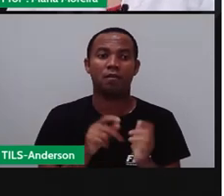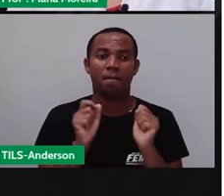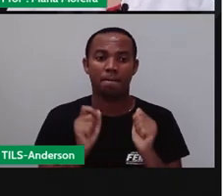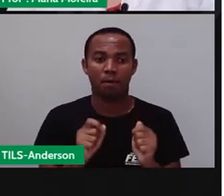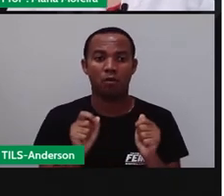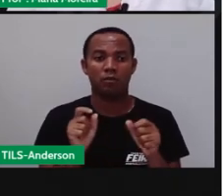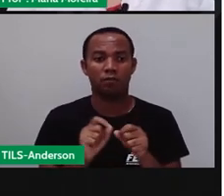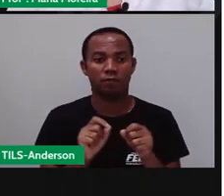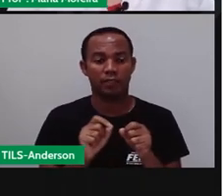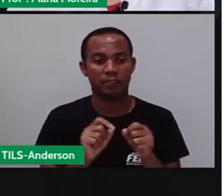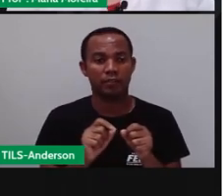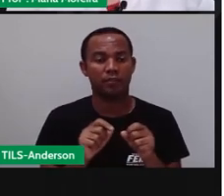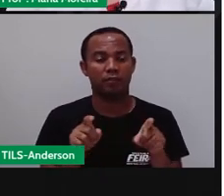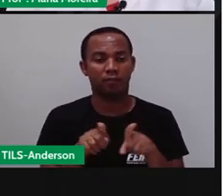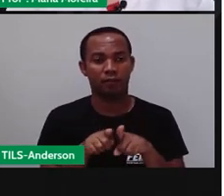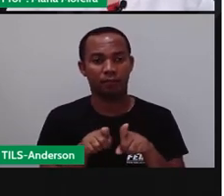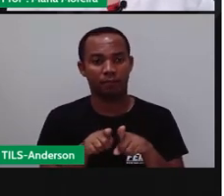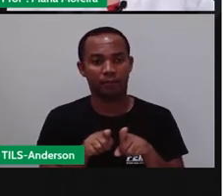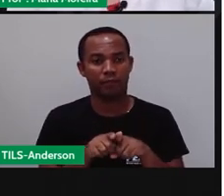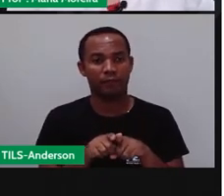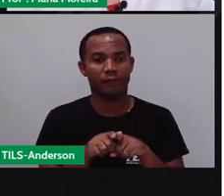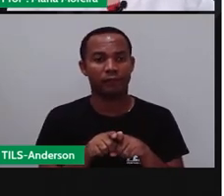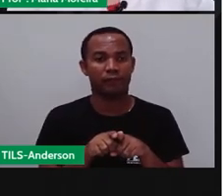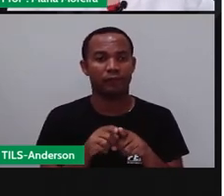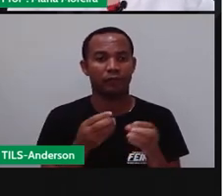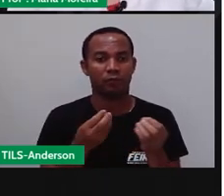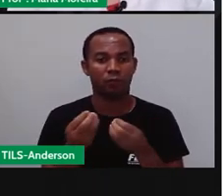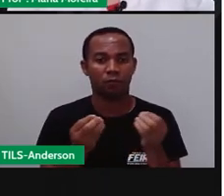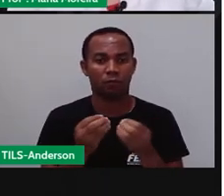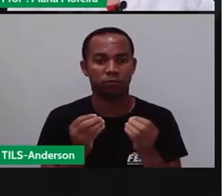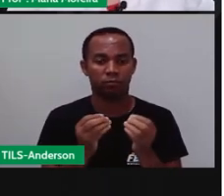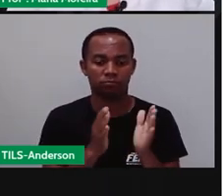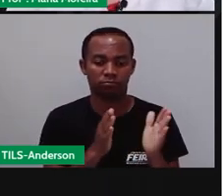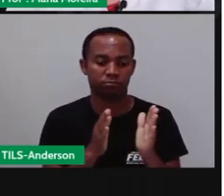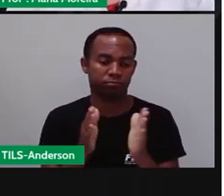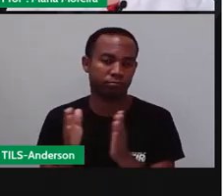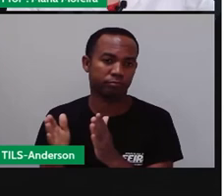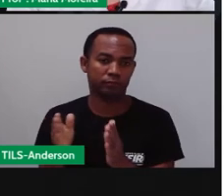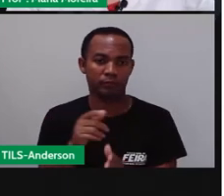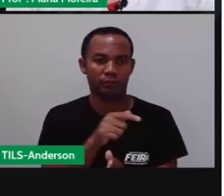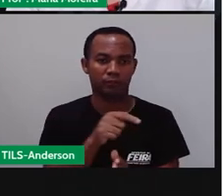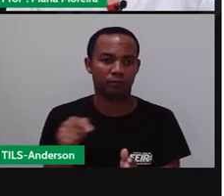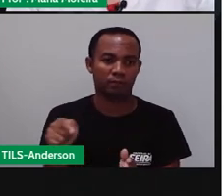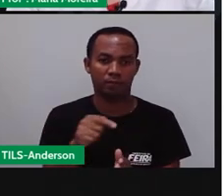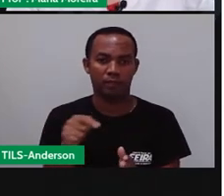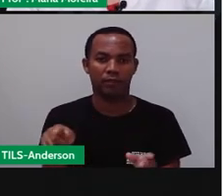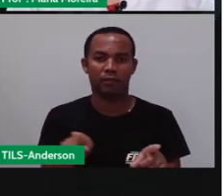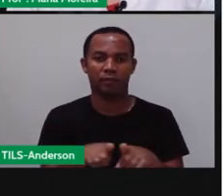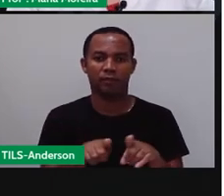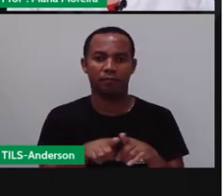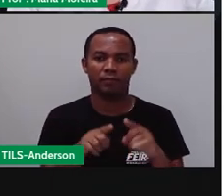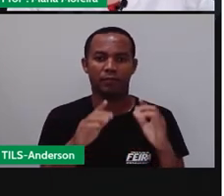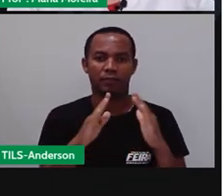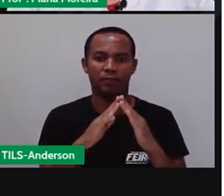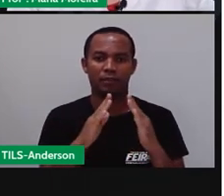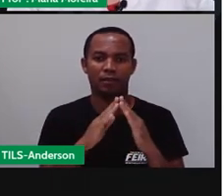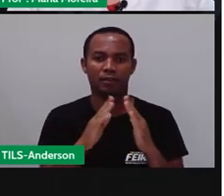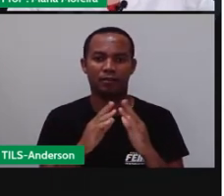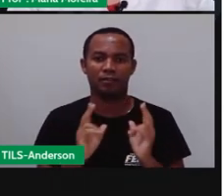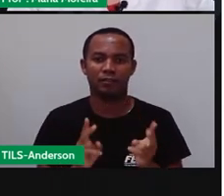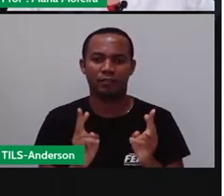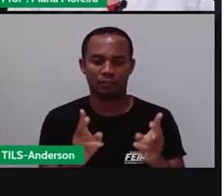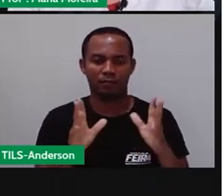né? Dividindo todas as tarefas pelos dias da semana. Assim... Sua casa ficará sempre limpa